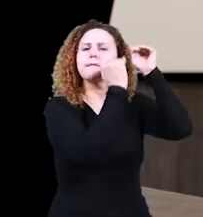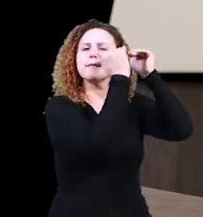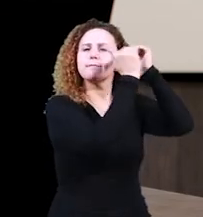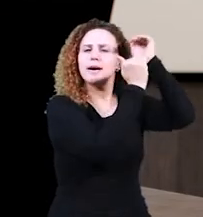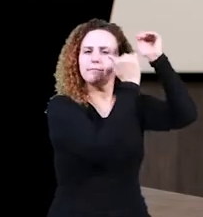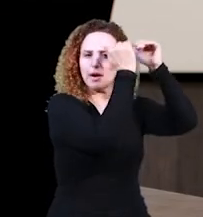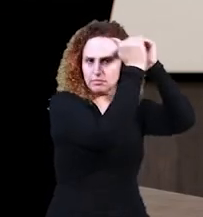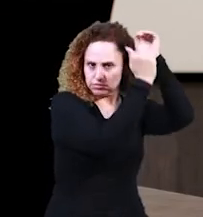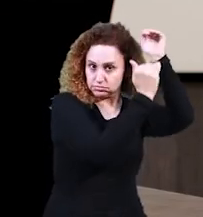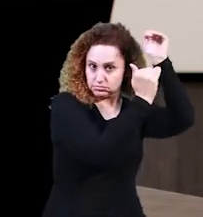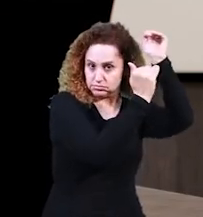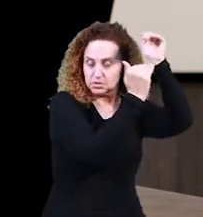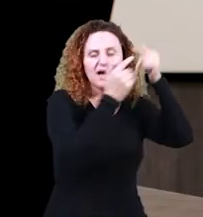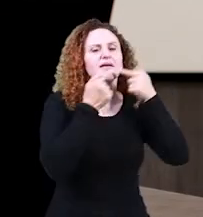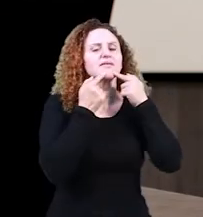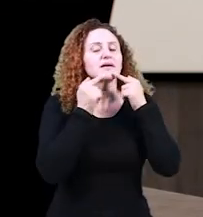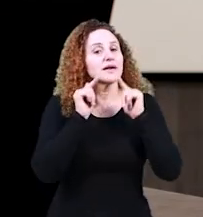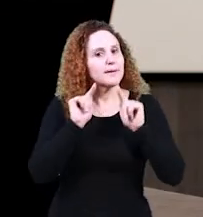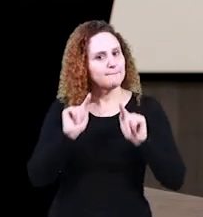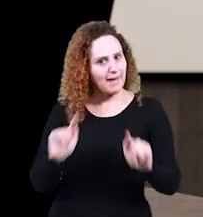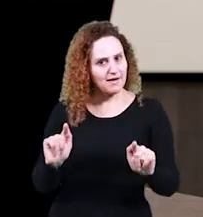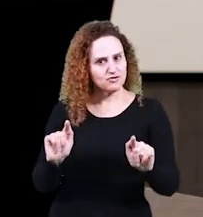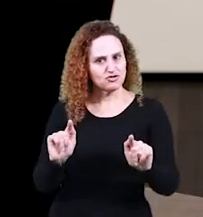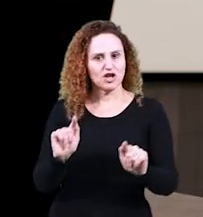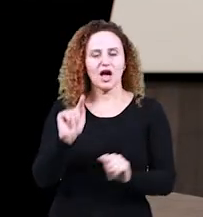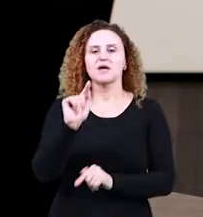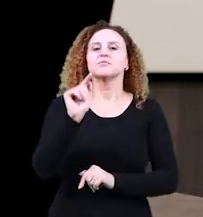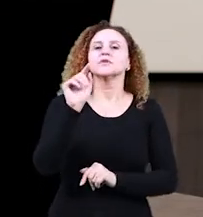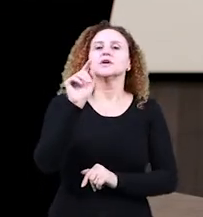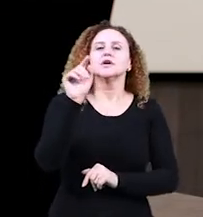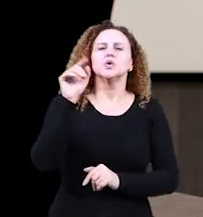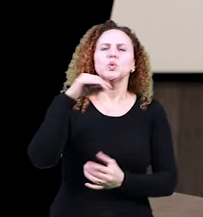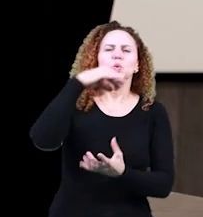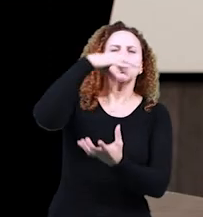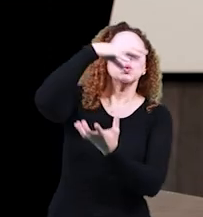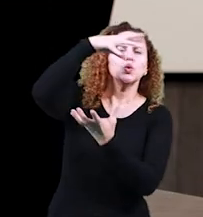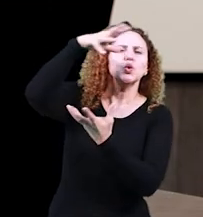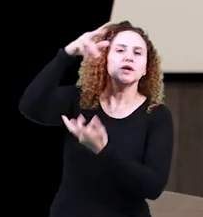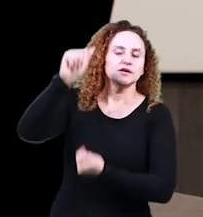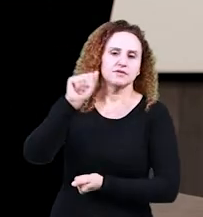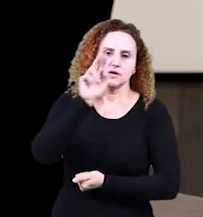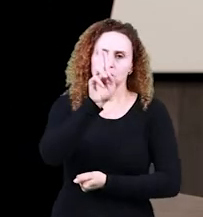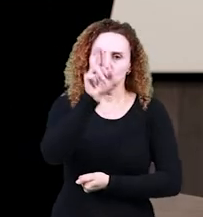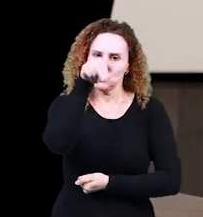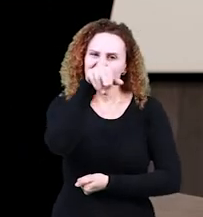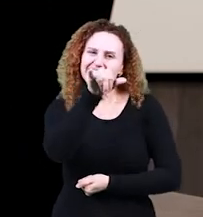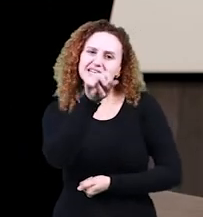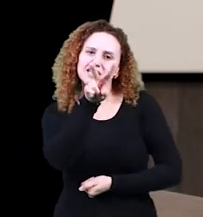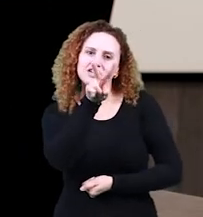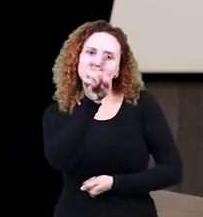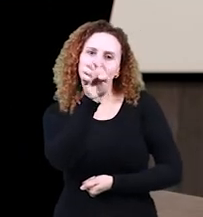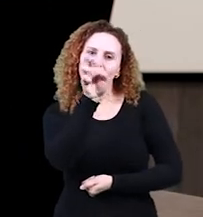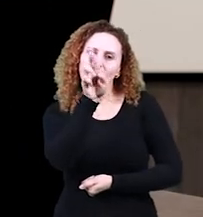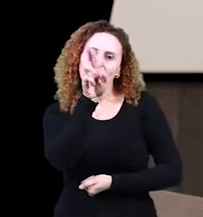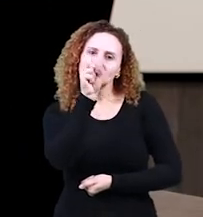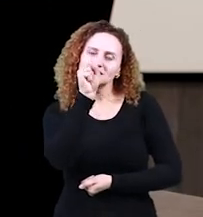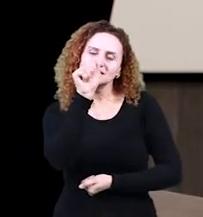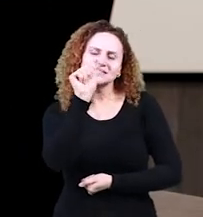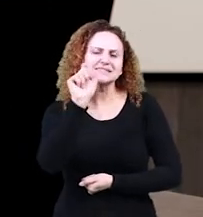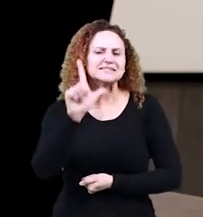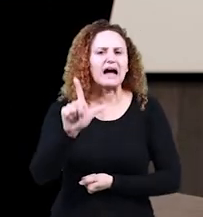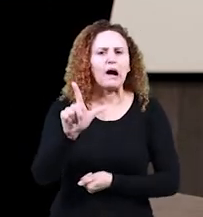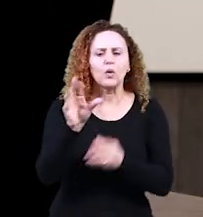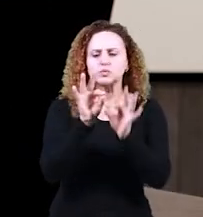desenvolvemos essa essa essa gramática que vai chamar de gramática Universal é que é comum a todas as línguas é